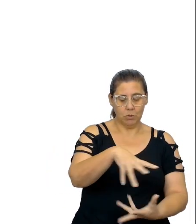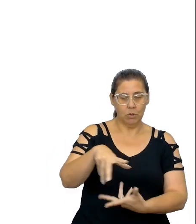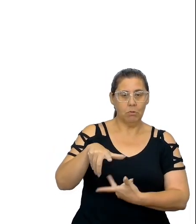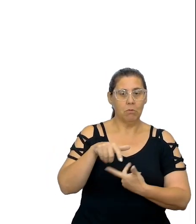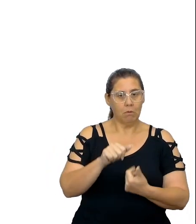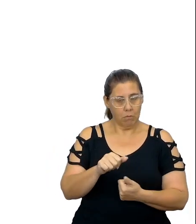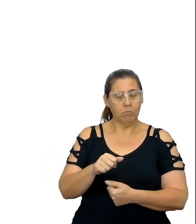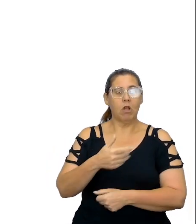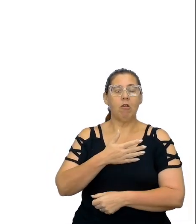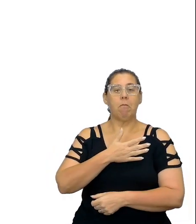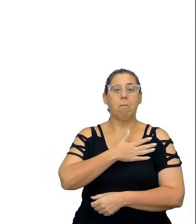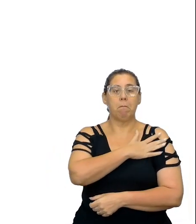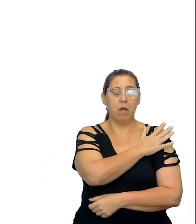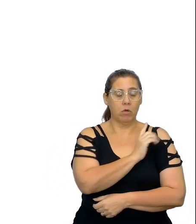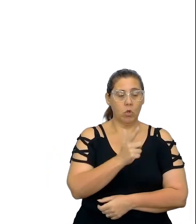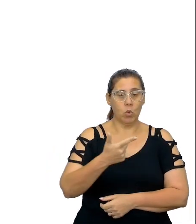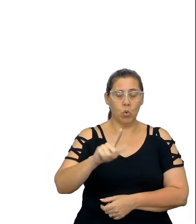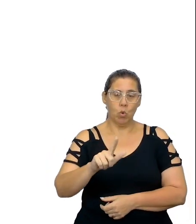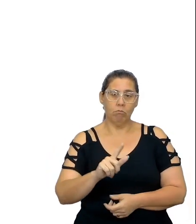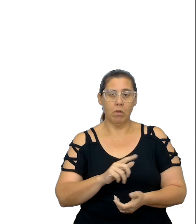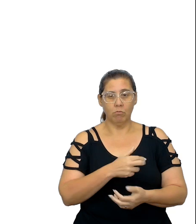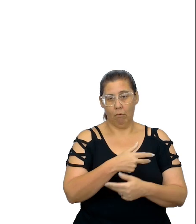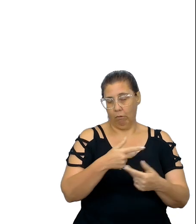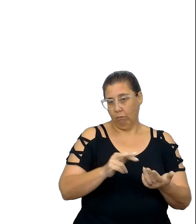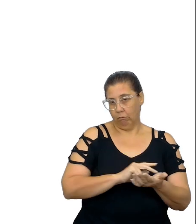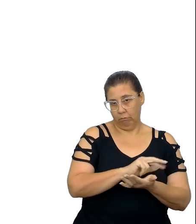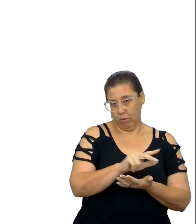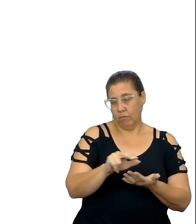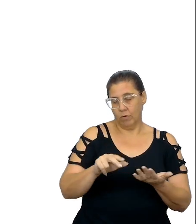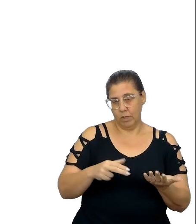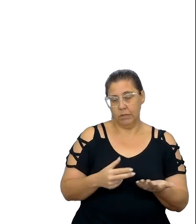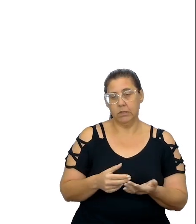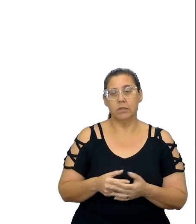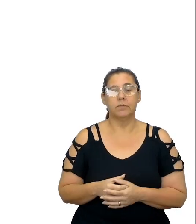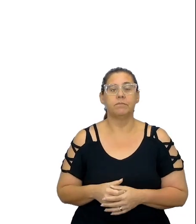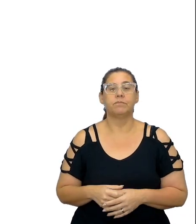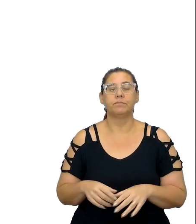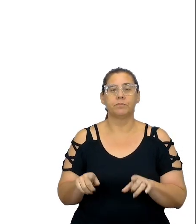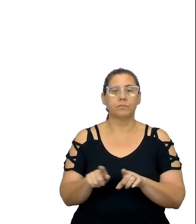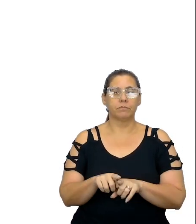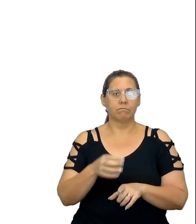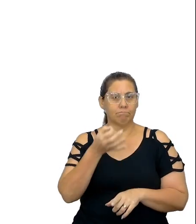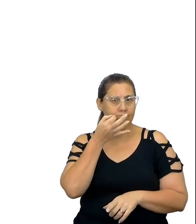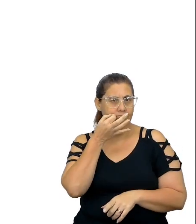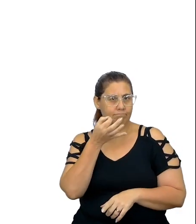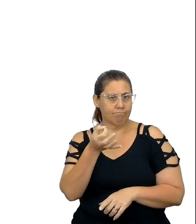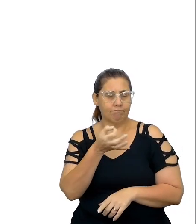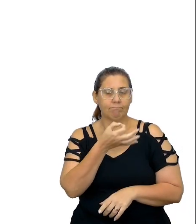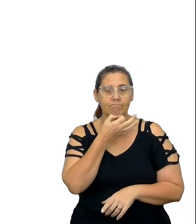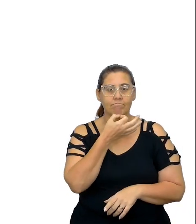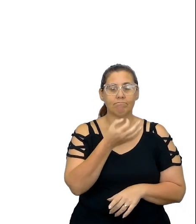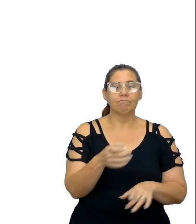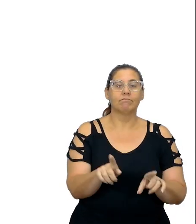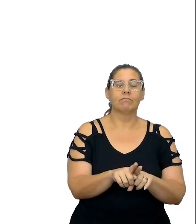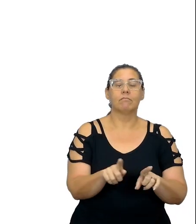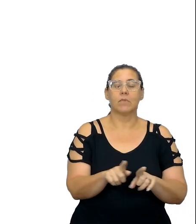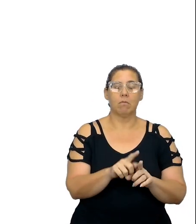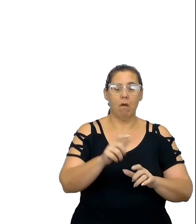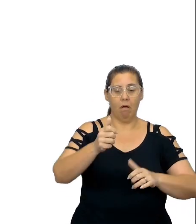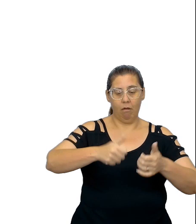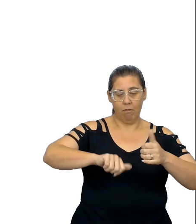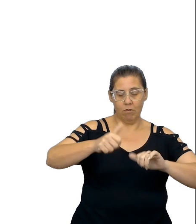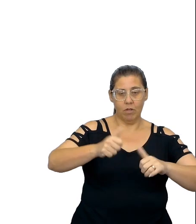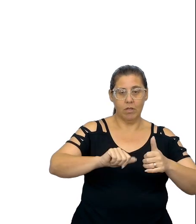interesse, preconceitos, entre outros aspectos relativos à defesa de ponto de vista. Para analisar esse gênero textual,